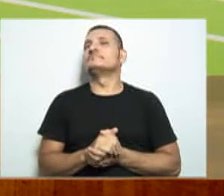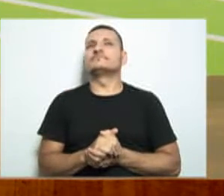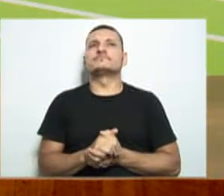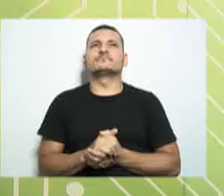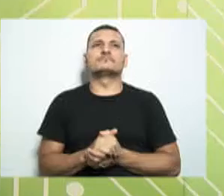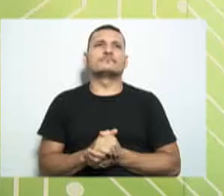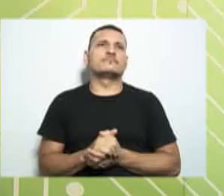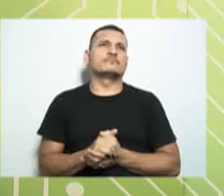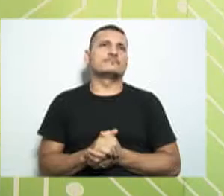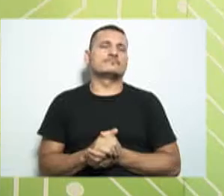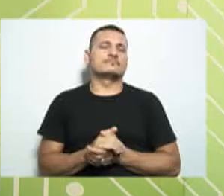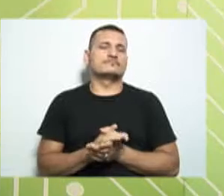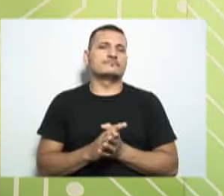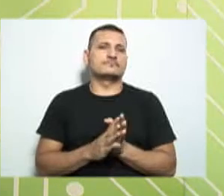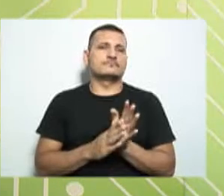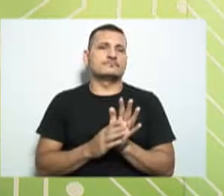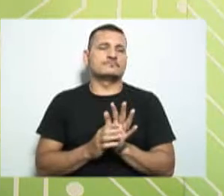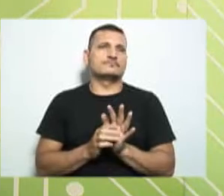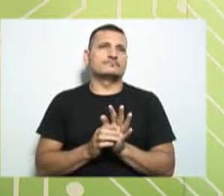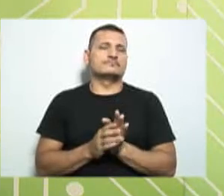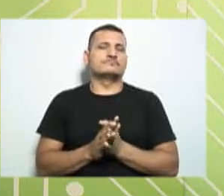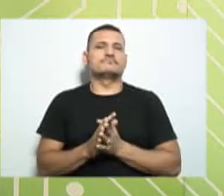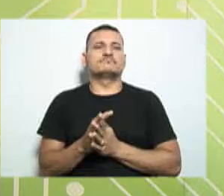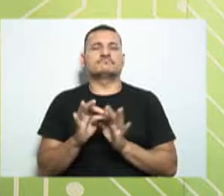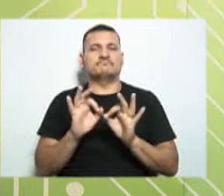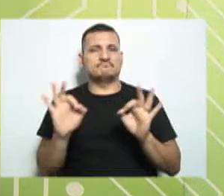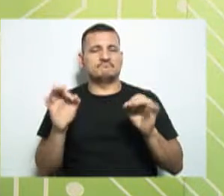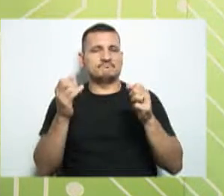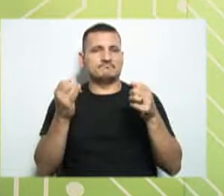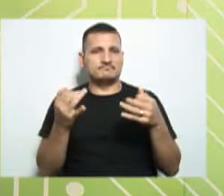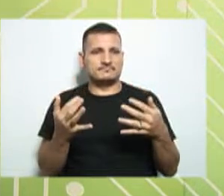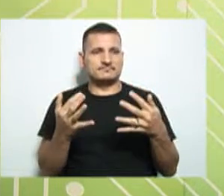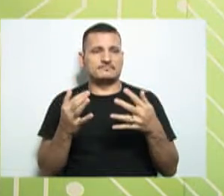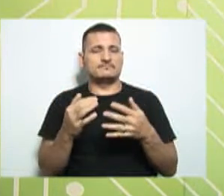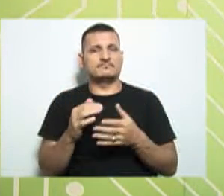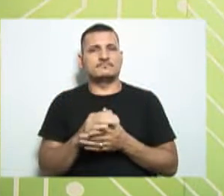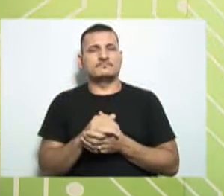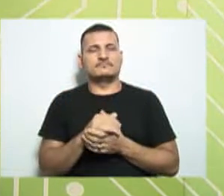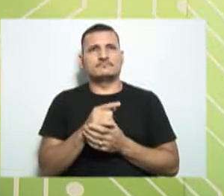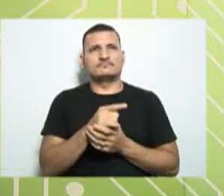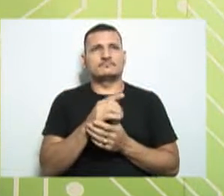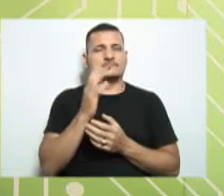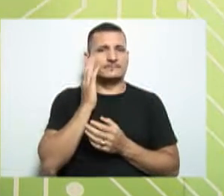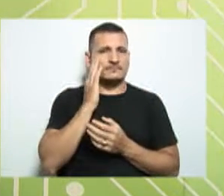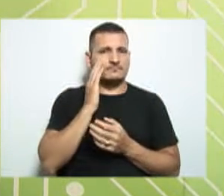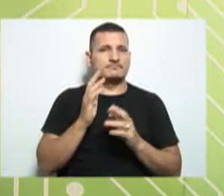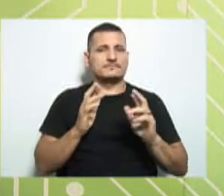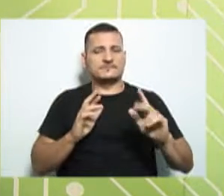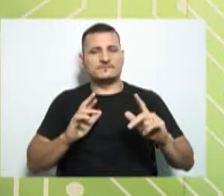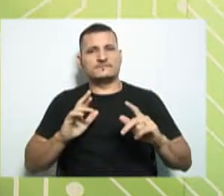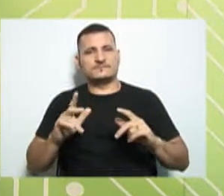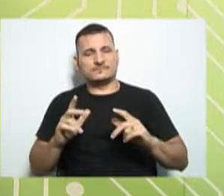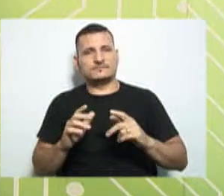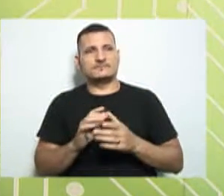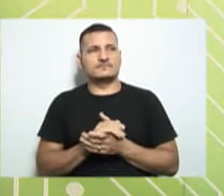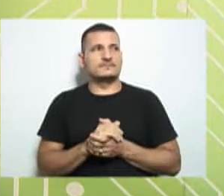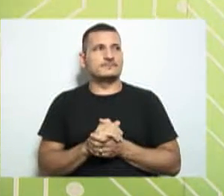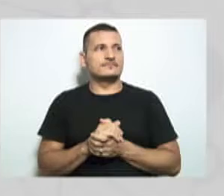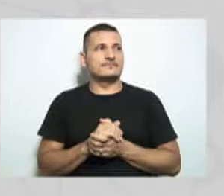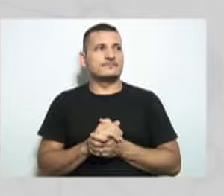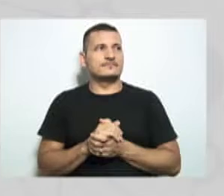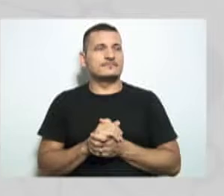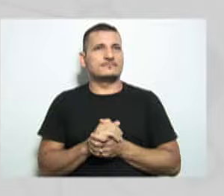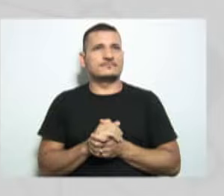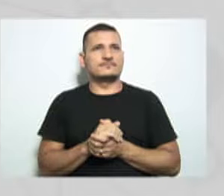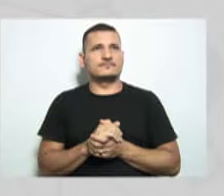Priscila. Explicação maravilhosa, né? Ela consegue diferenciar esses dois assim bem melhor do que eu. Vamos lá